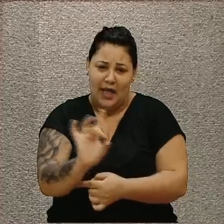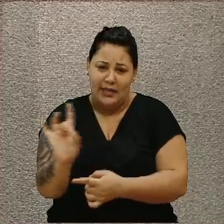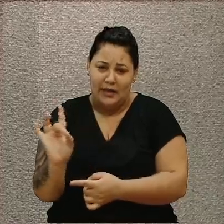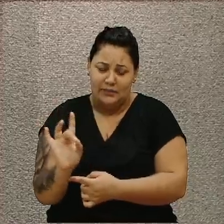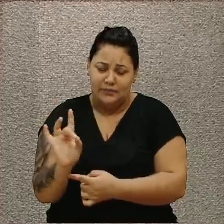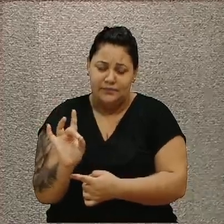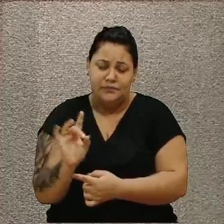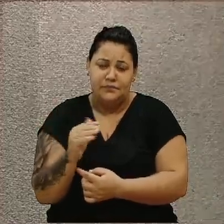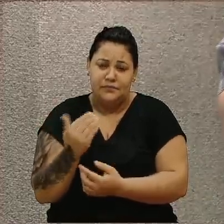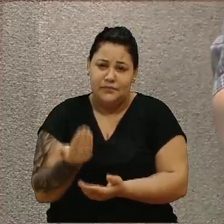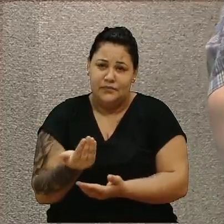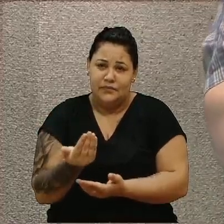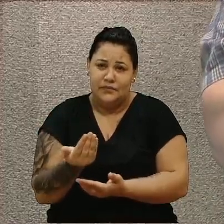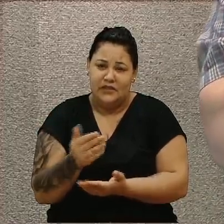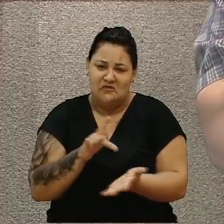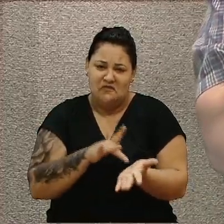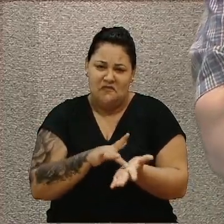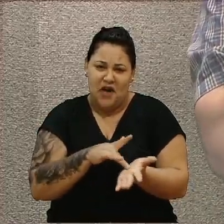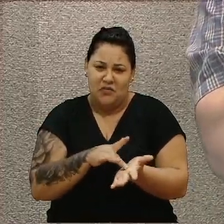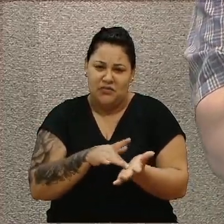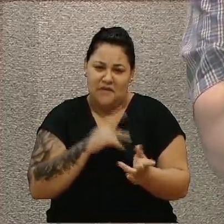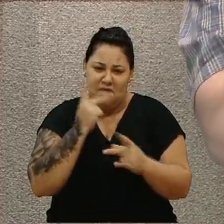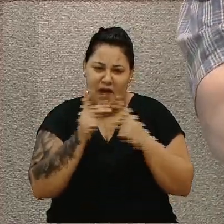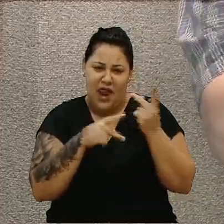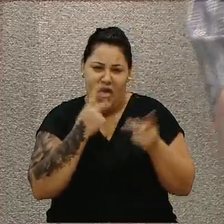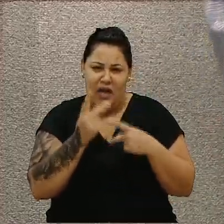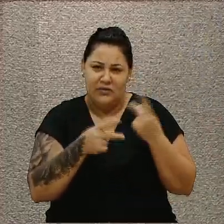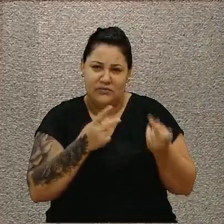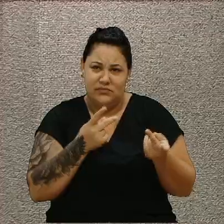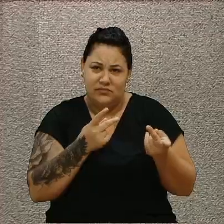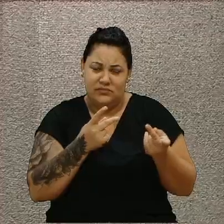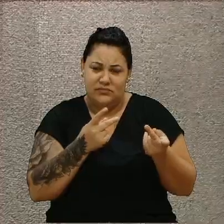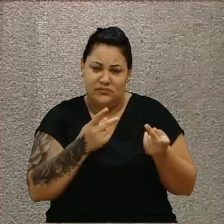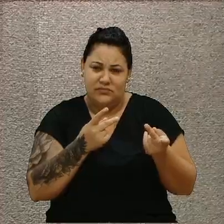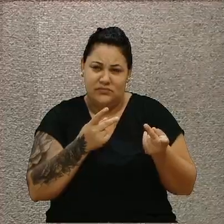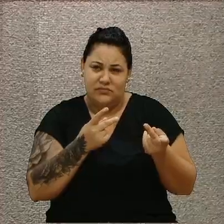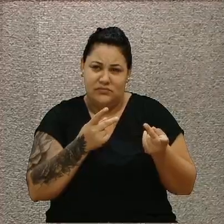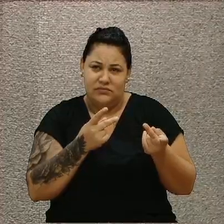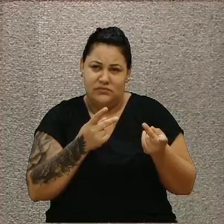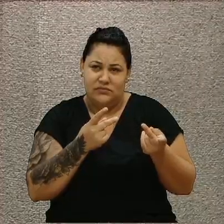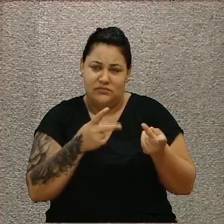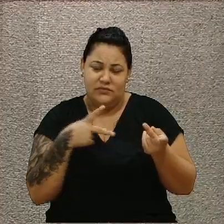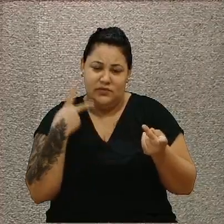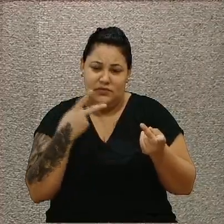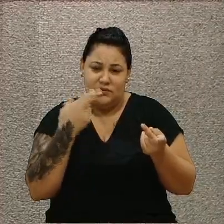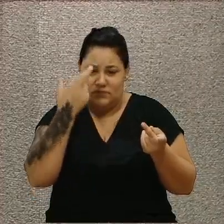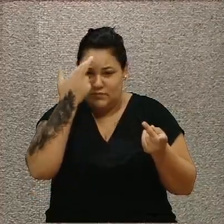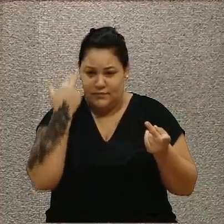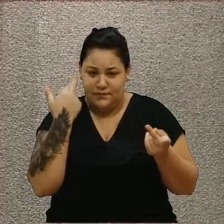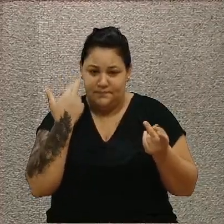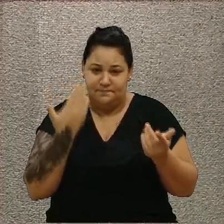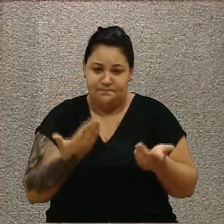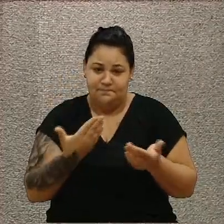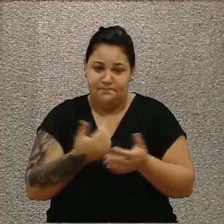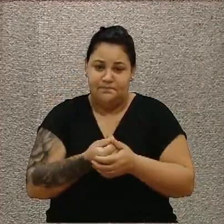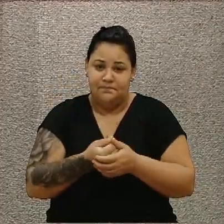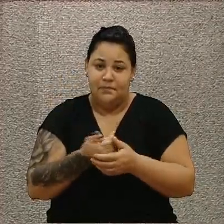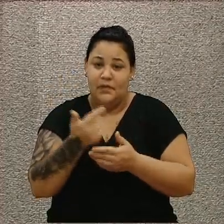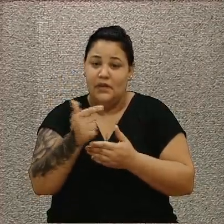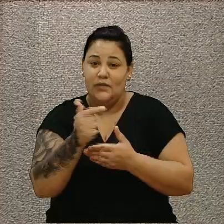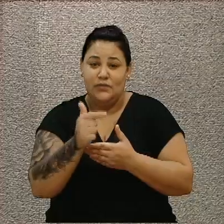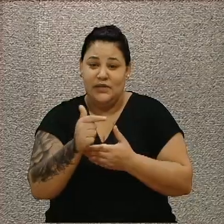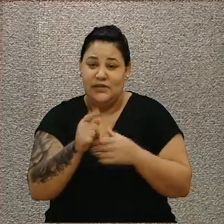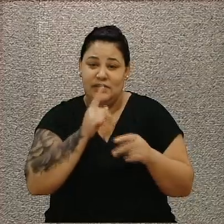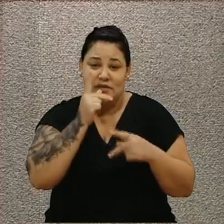coloca um falso argumento do falso histórico, vereador Rafael. Do falso histórico. Não existe esse